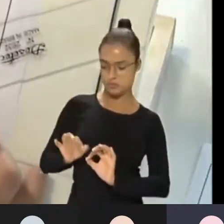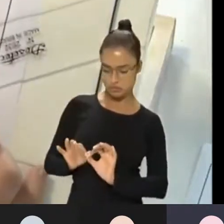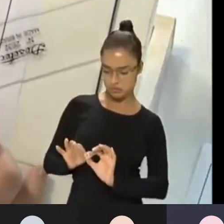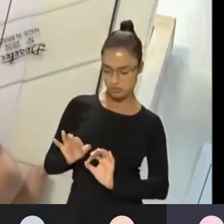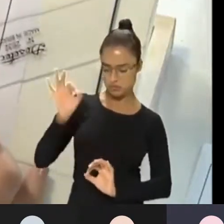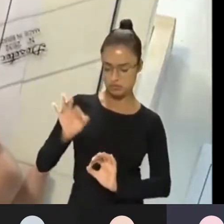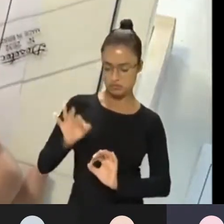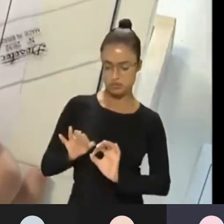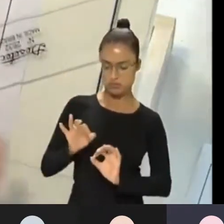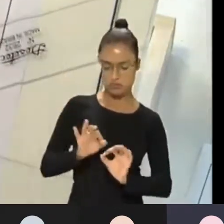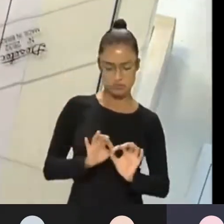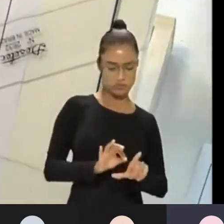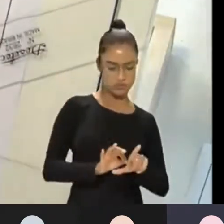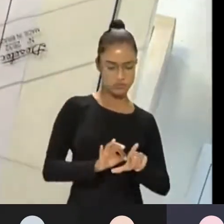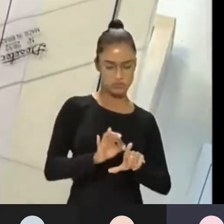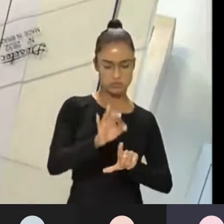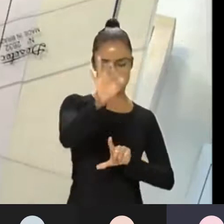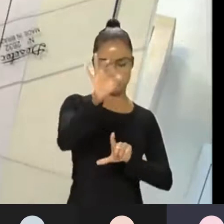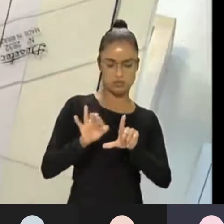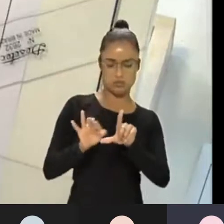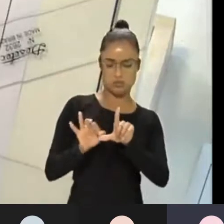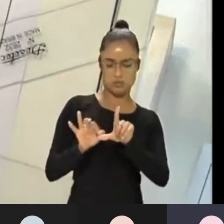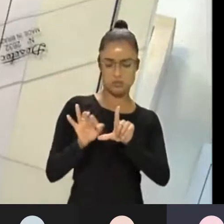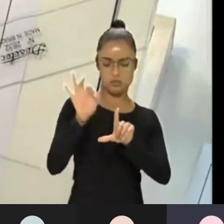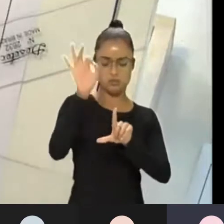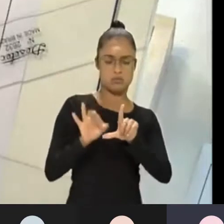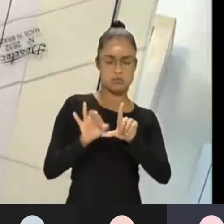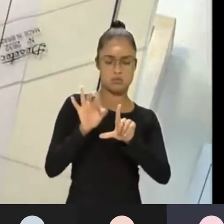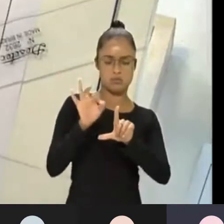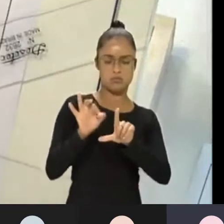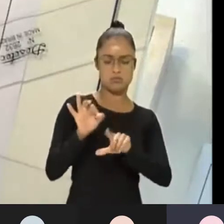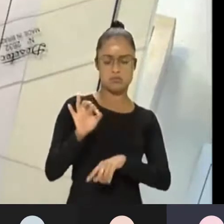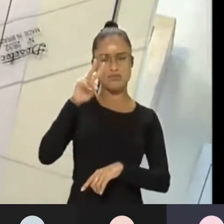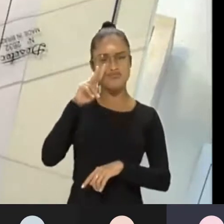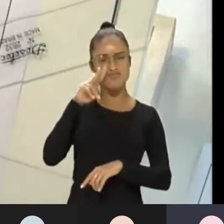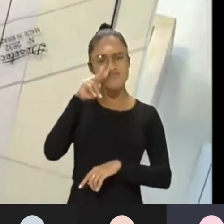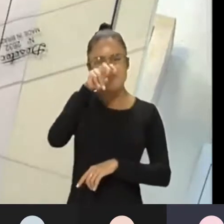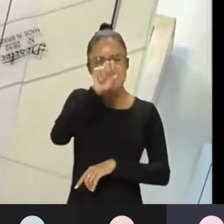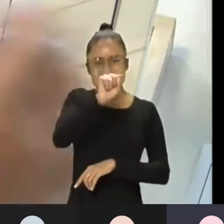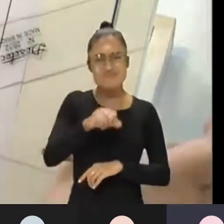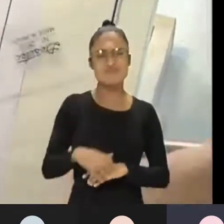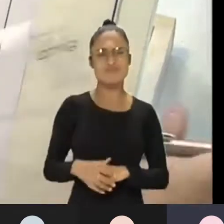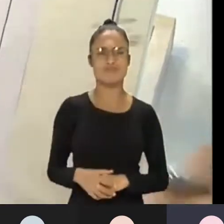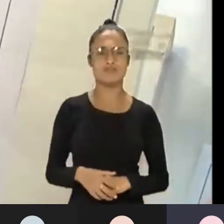Vou fazer aqui a linha mais forte para você visualizar.